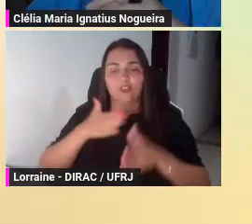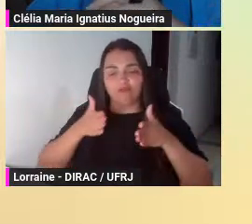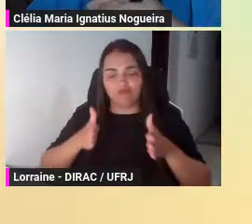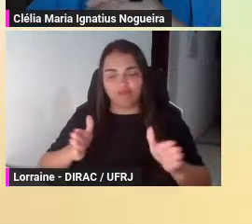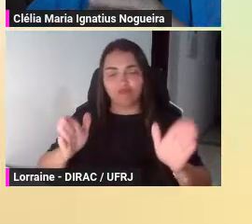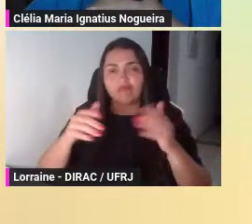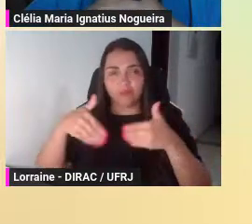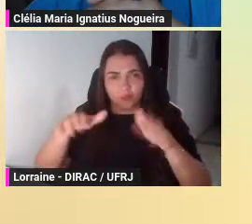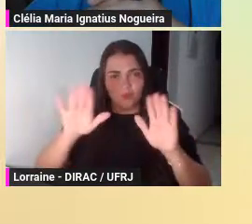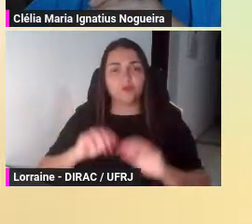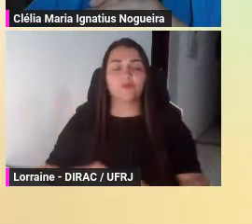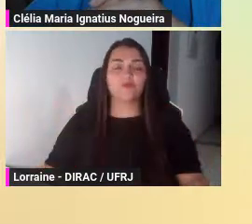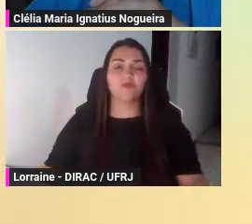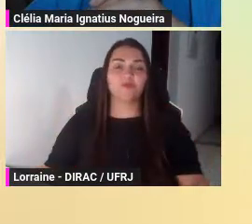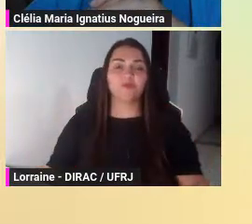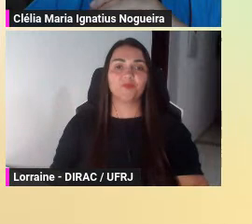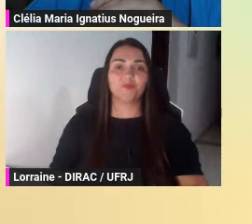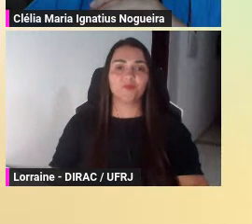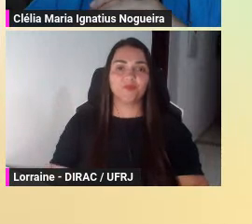Segue, por favor.